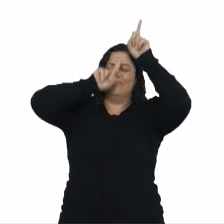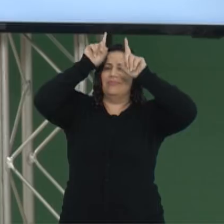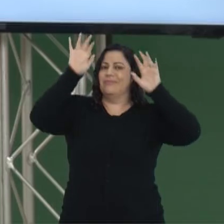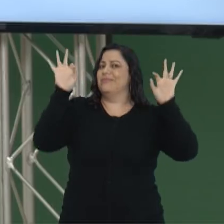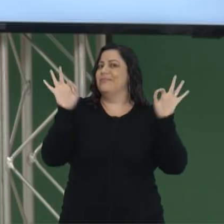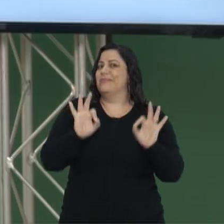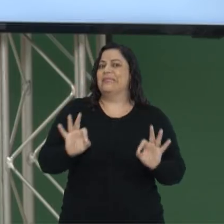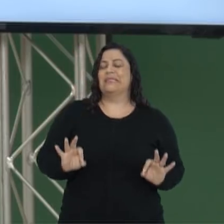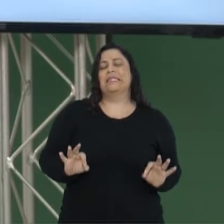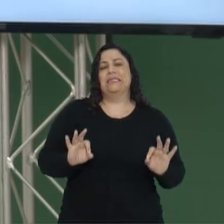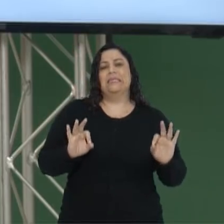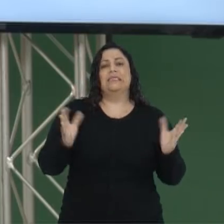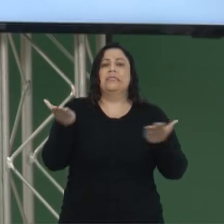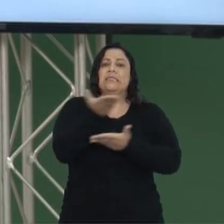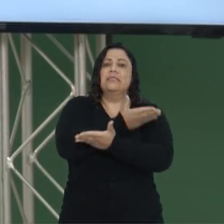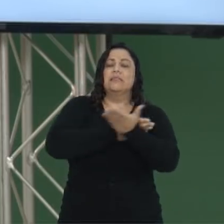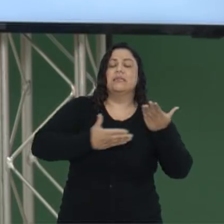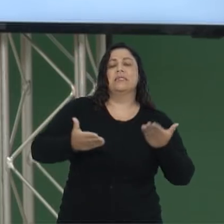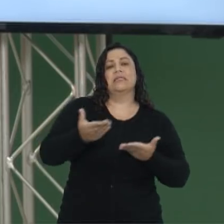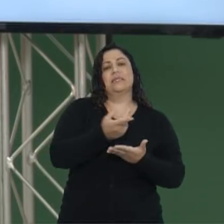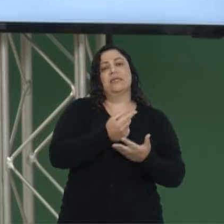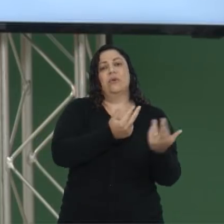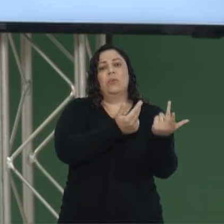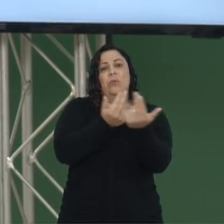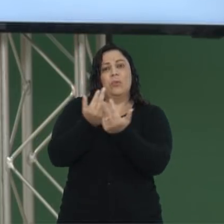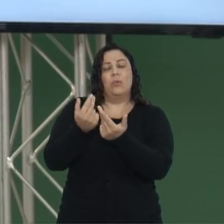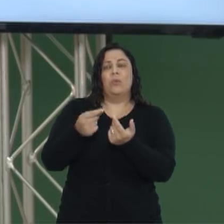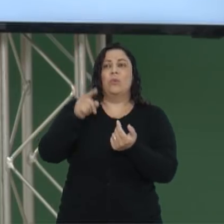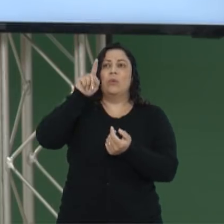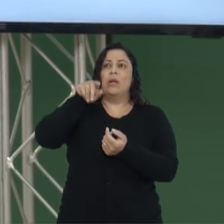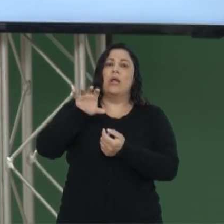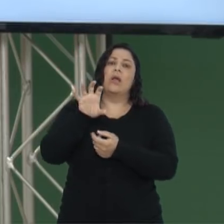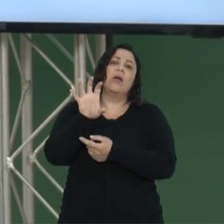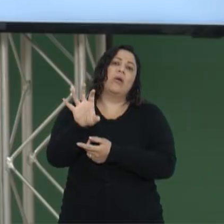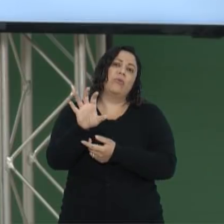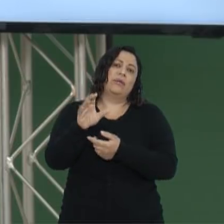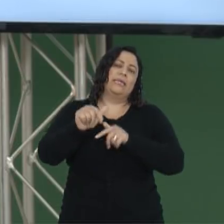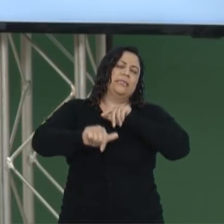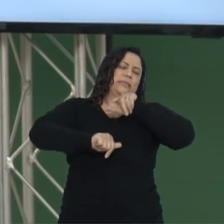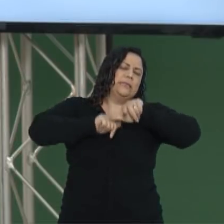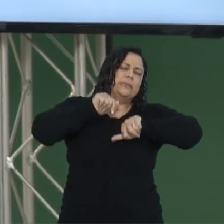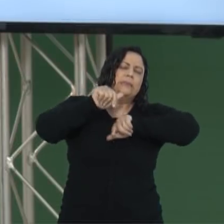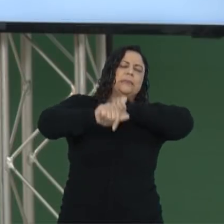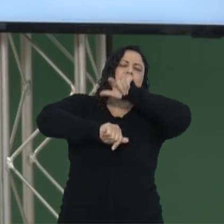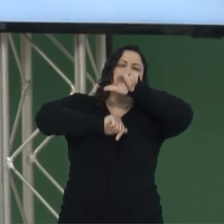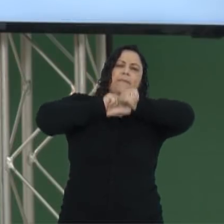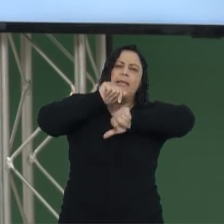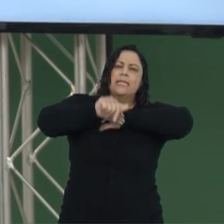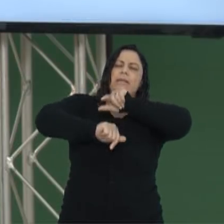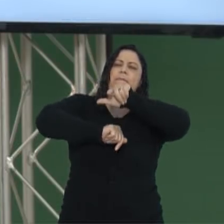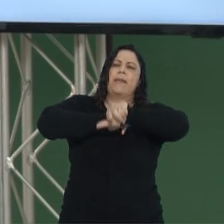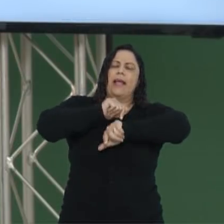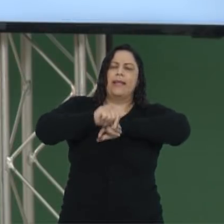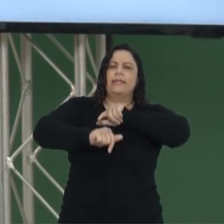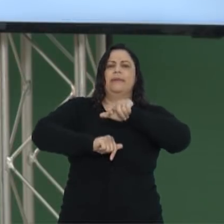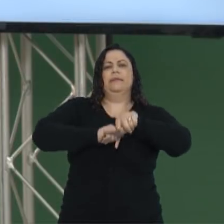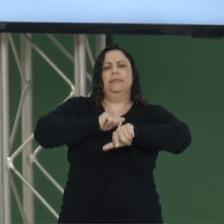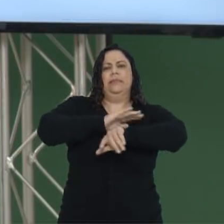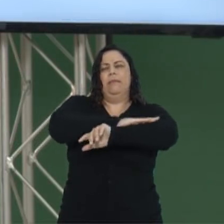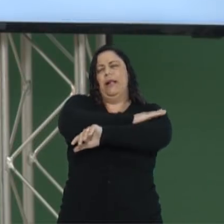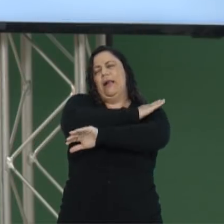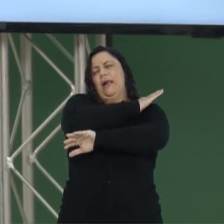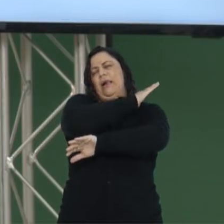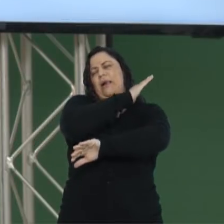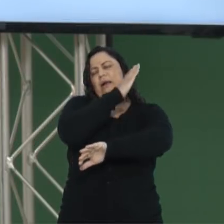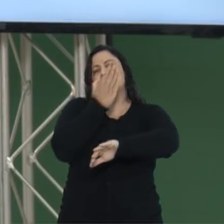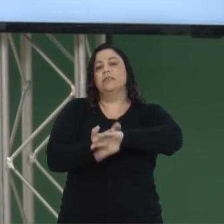relação. Assim como alguém que de repente trabalha demais e não consegue incluir o ócio no seu